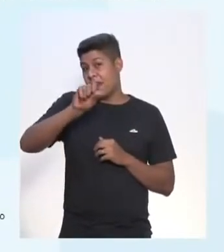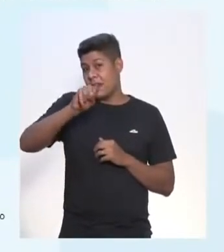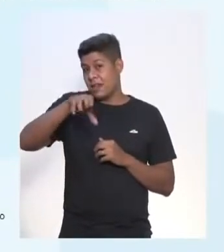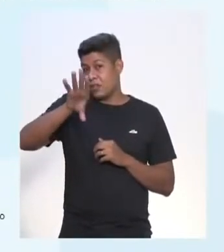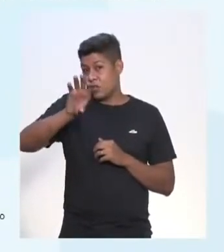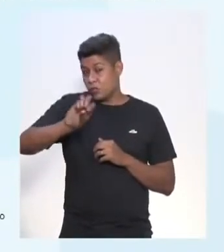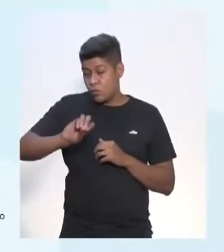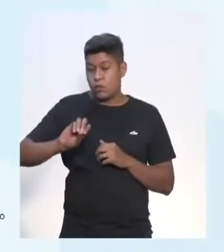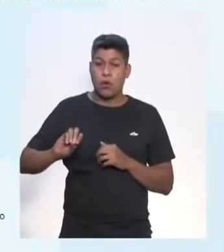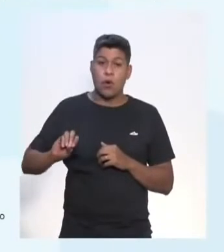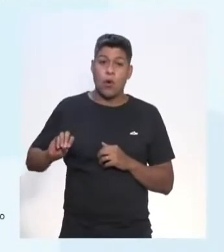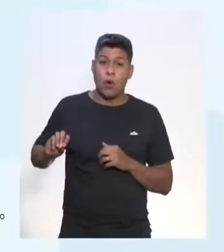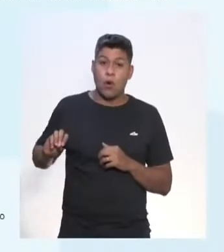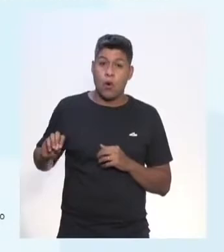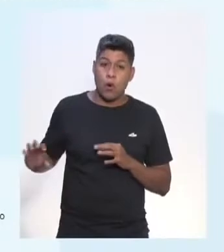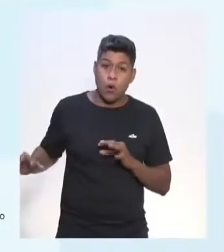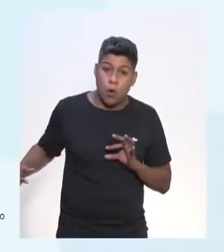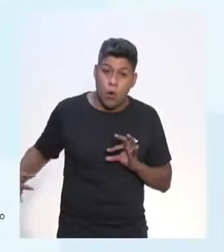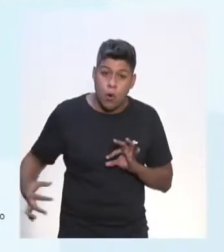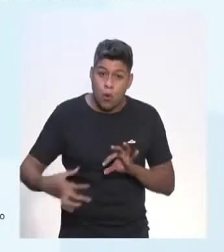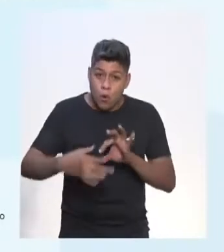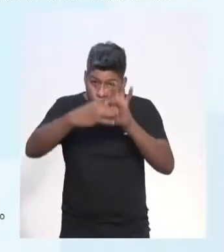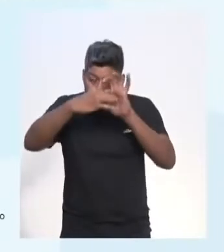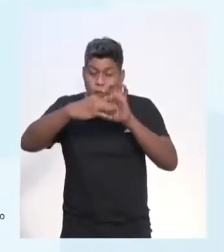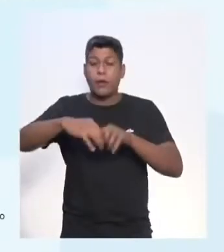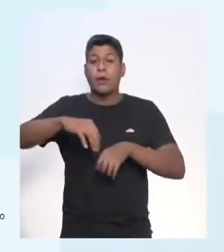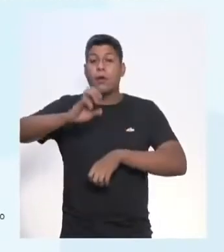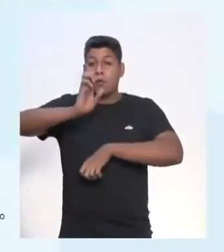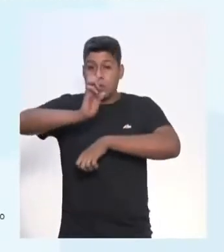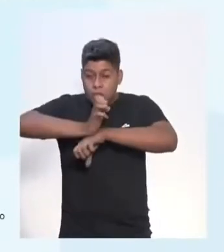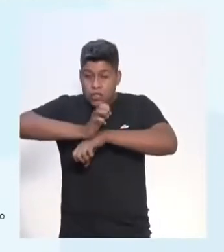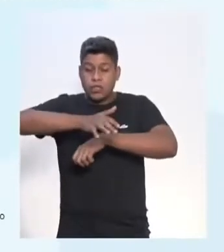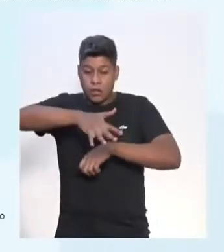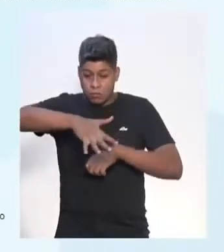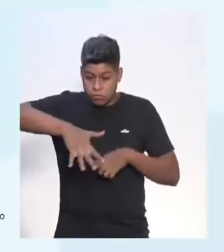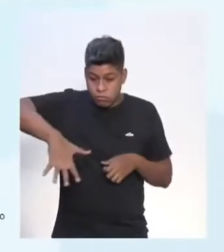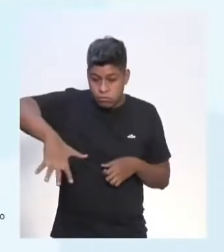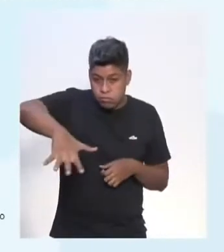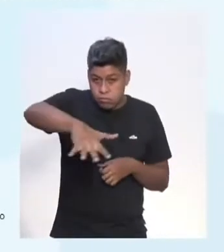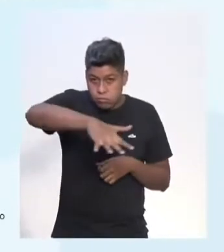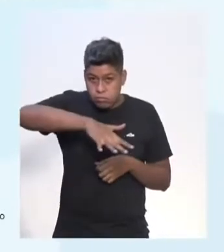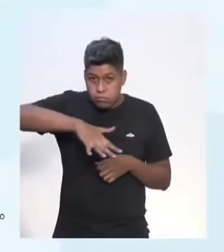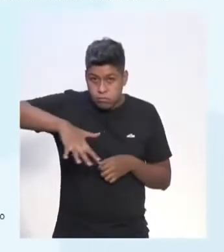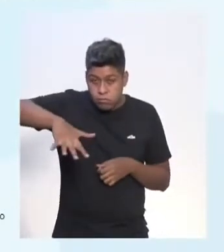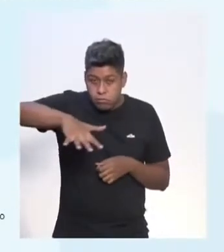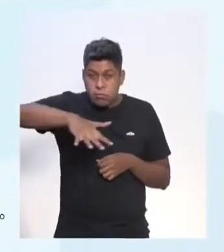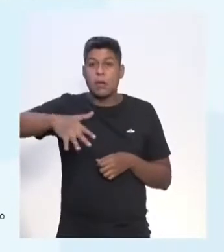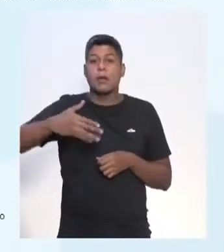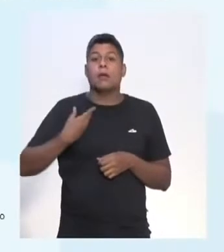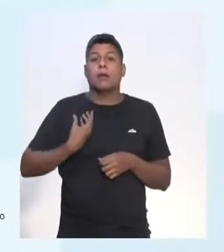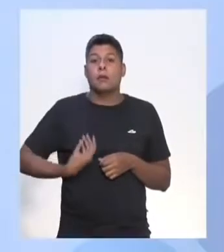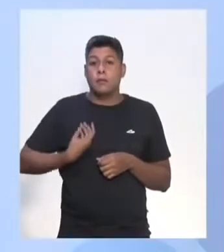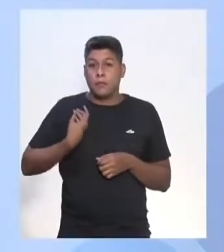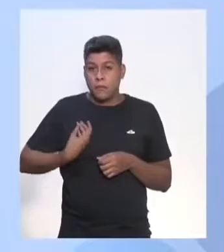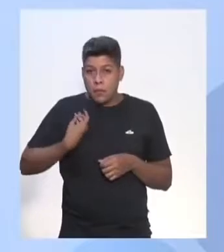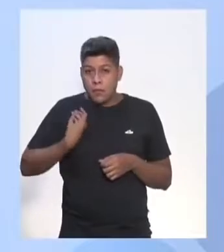da união dos estados na federação, na unidade territorial, o